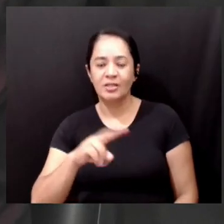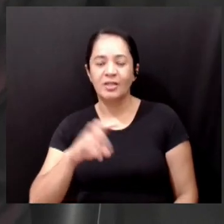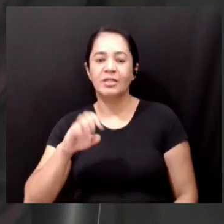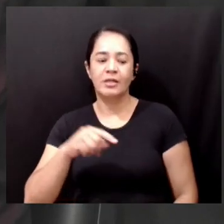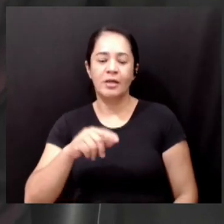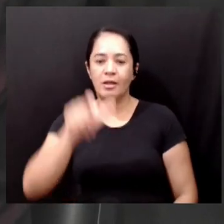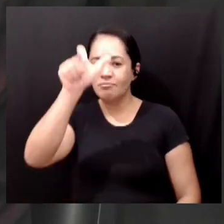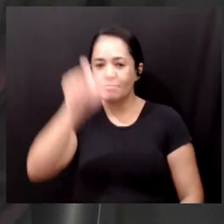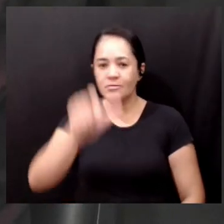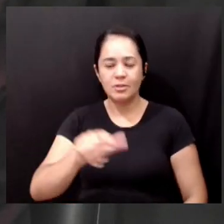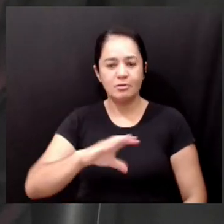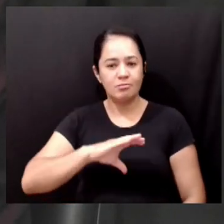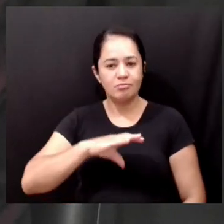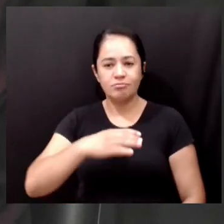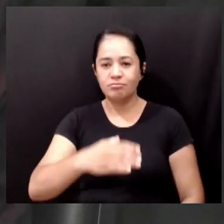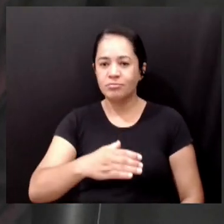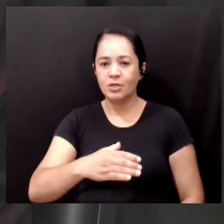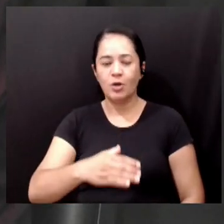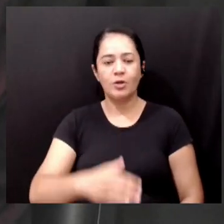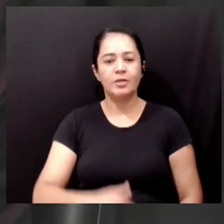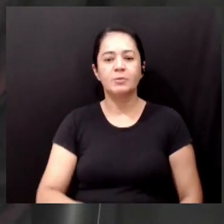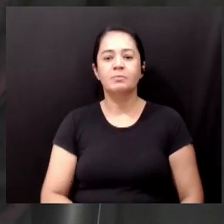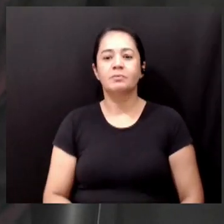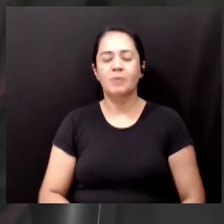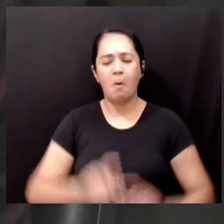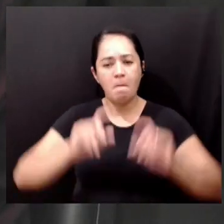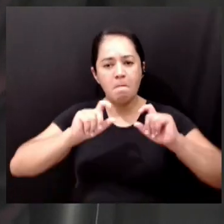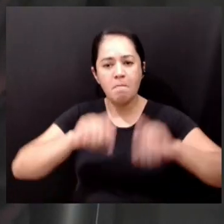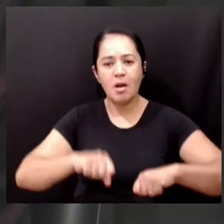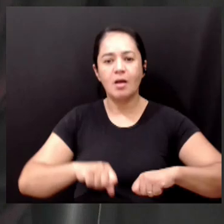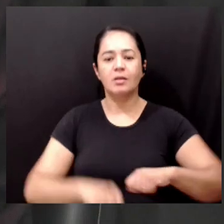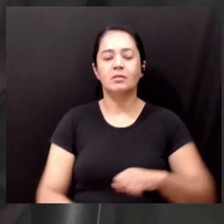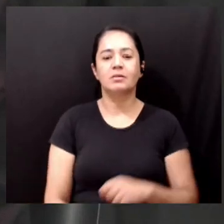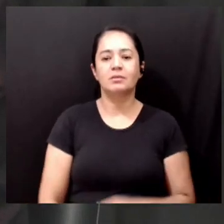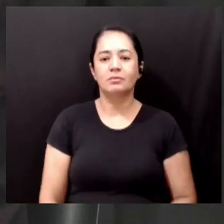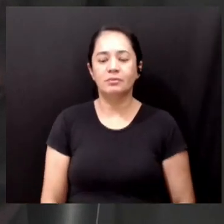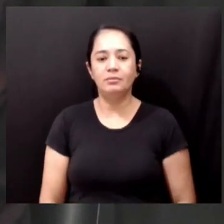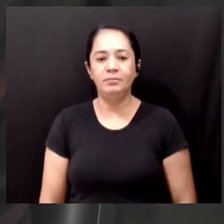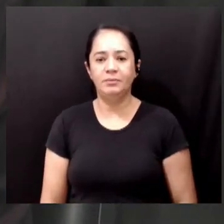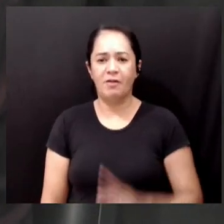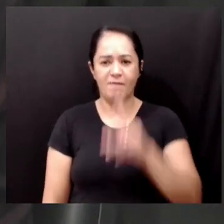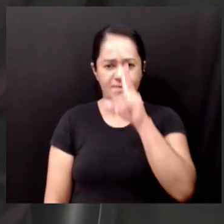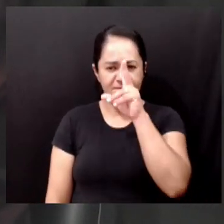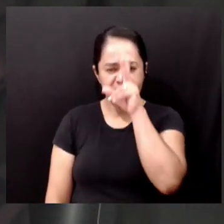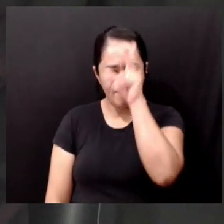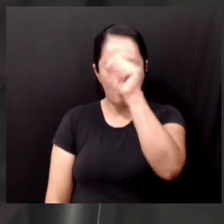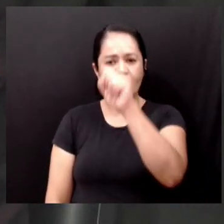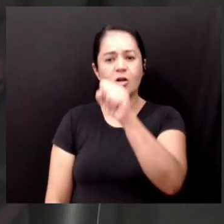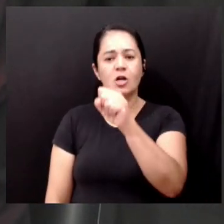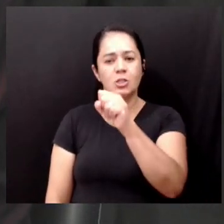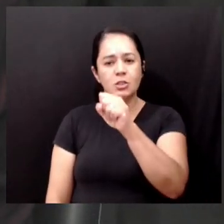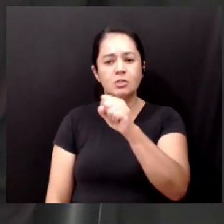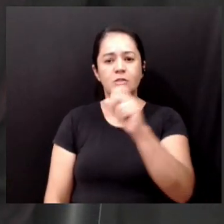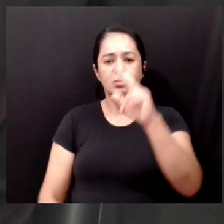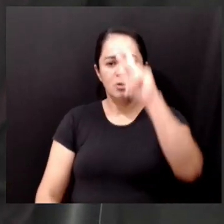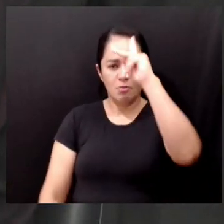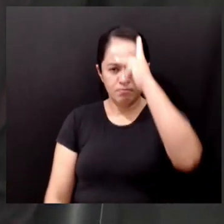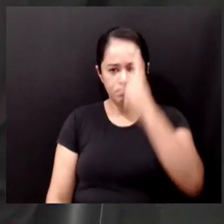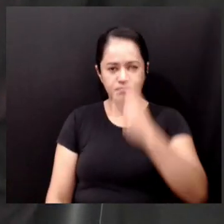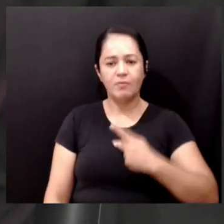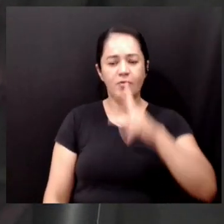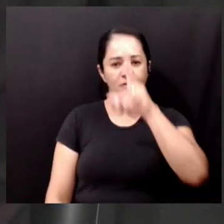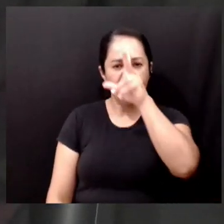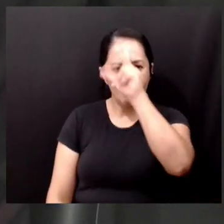corajosa, extremamente capaz, é uma pessoa forte, de personalidade forte, sabe o que quer,